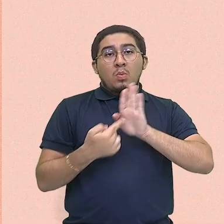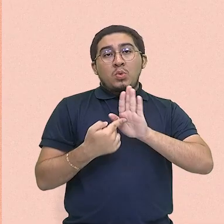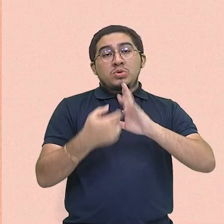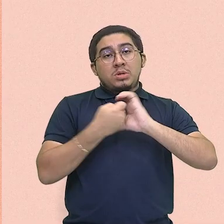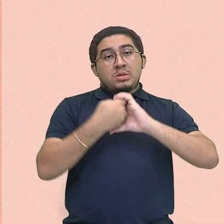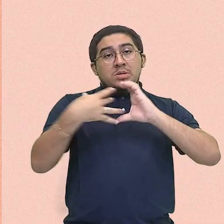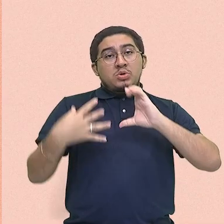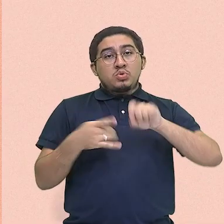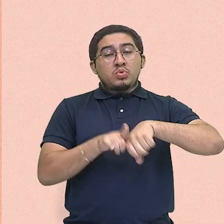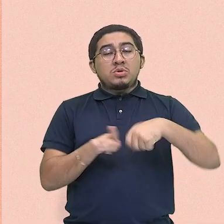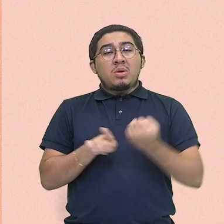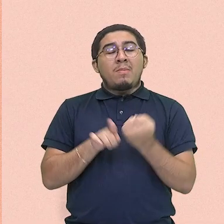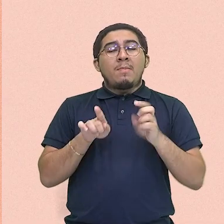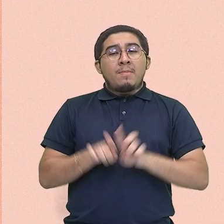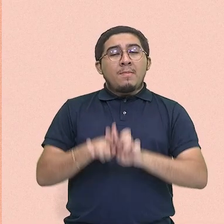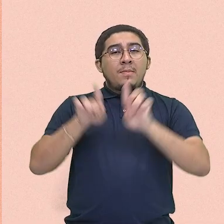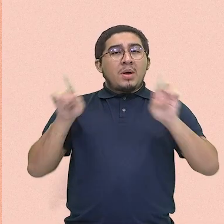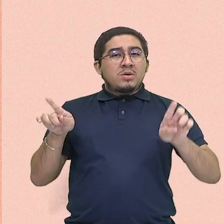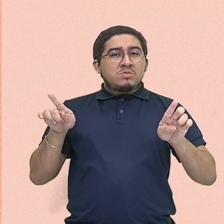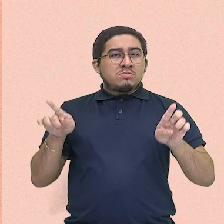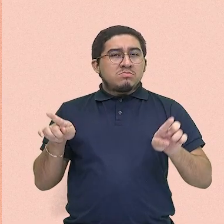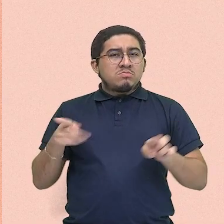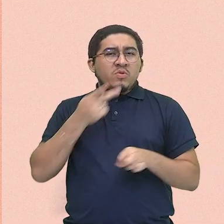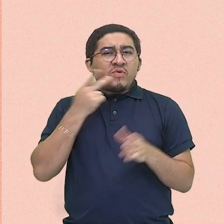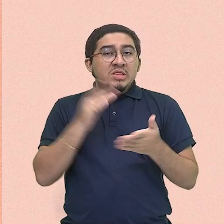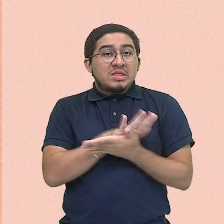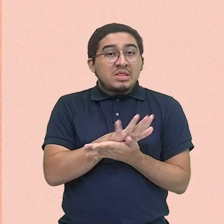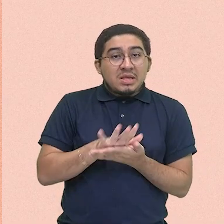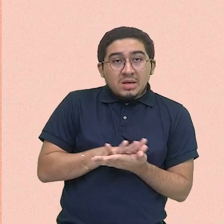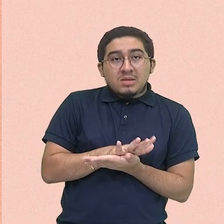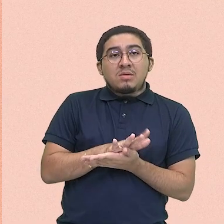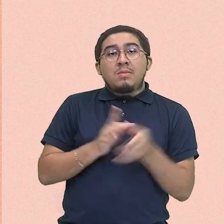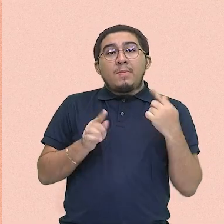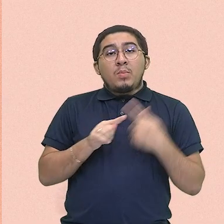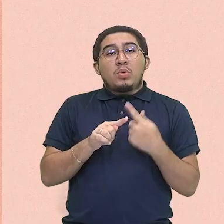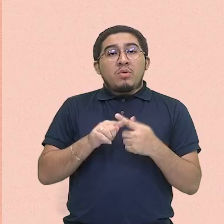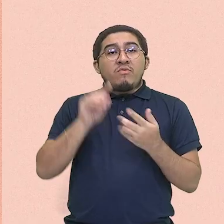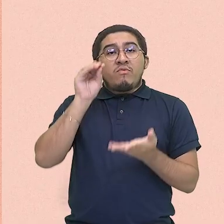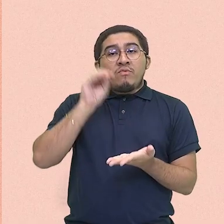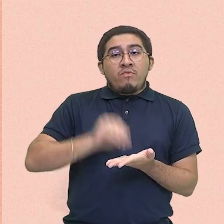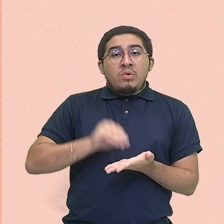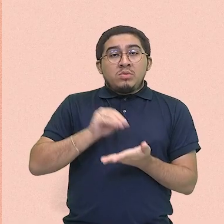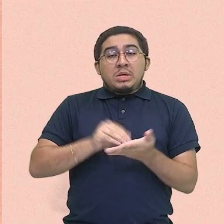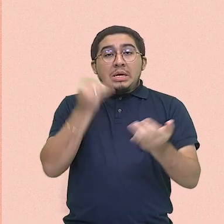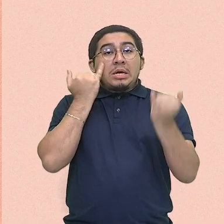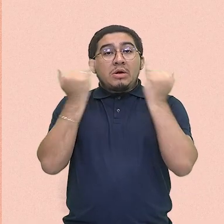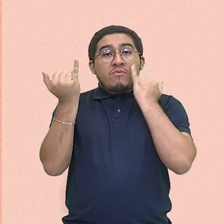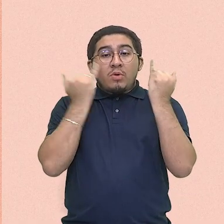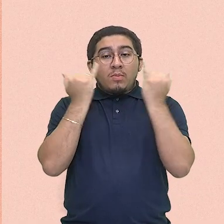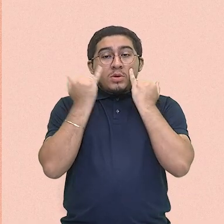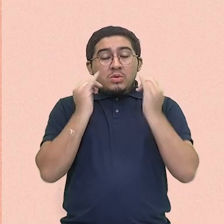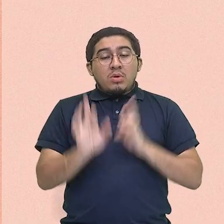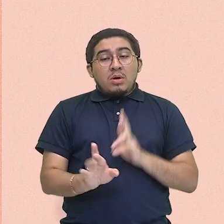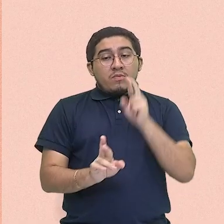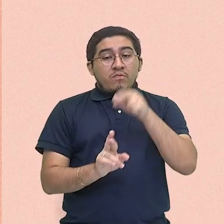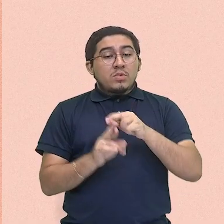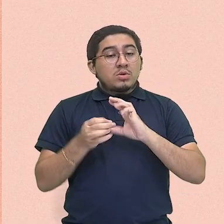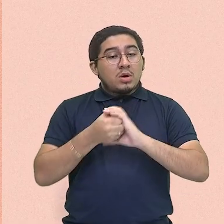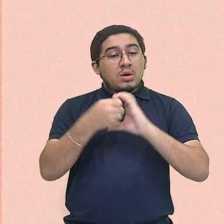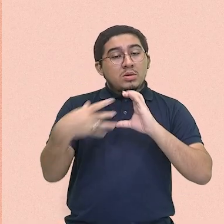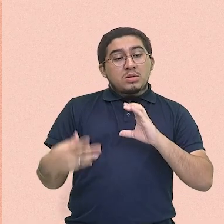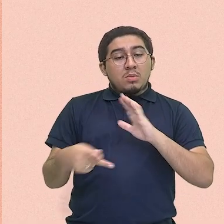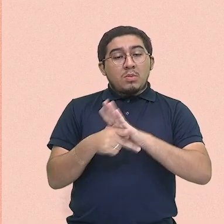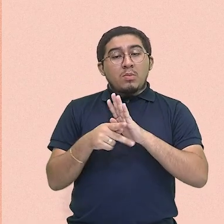sociais, mas, na verdade, não dissemos nada, porque faltam informações a respeito dessas